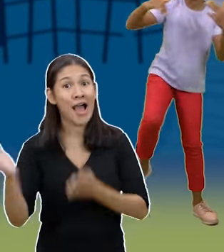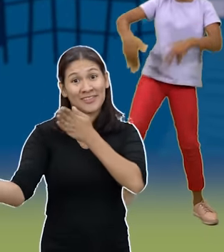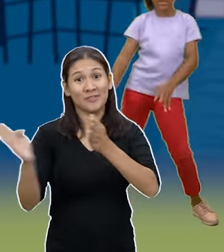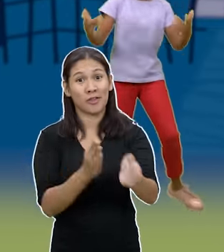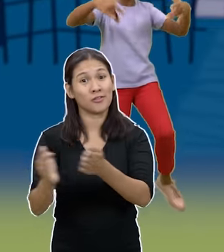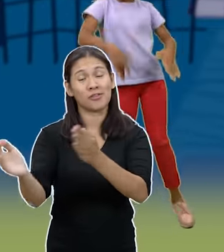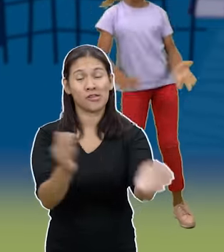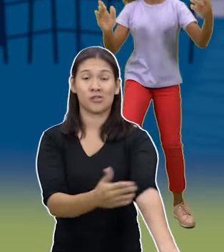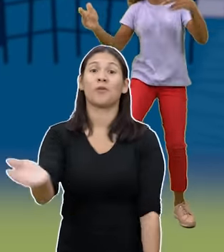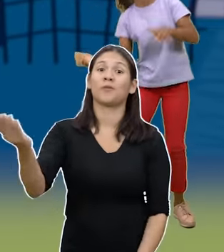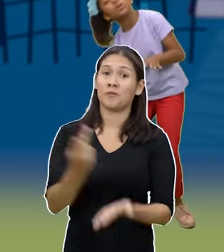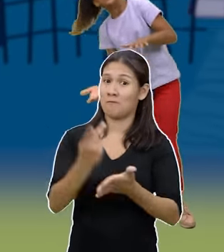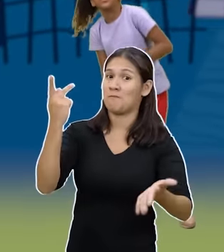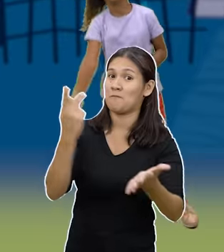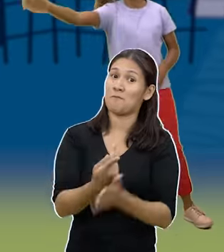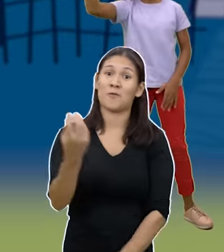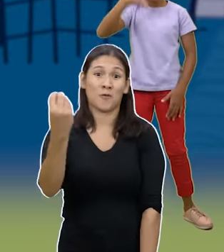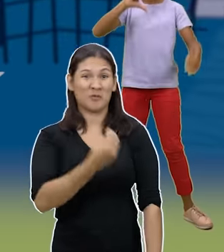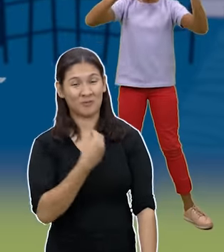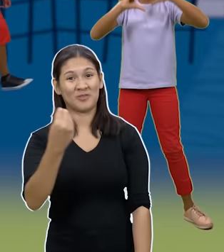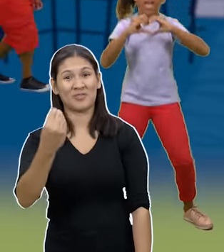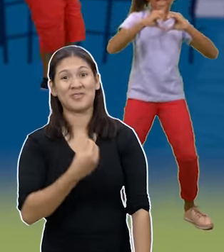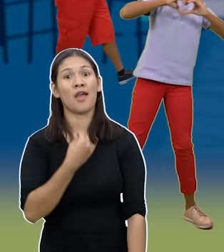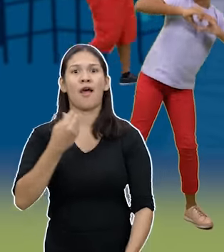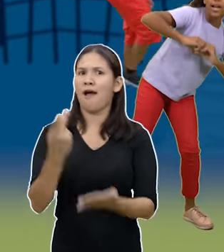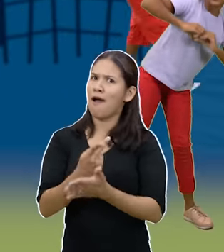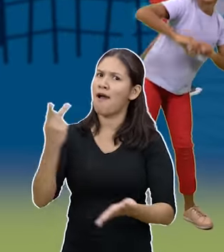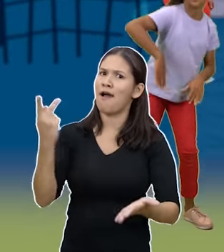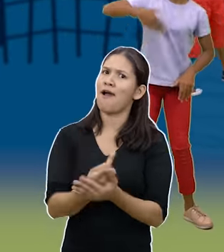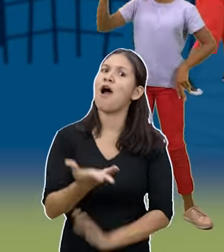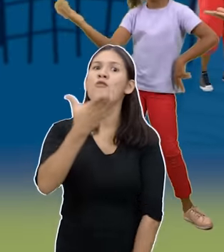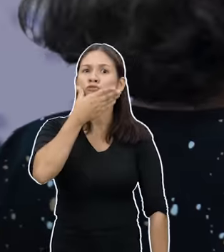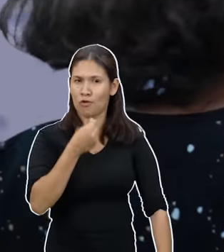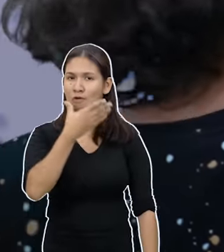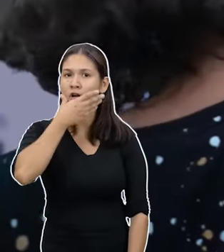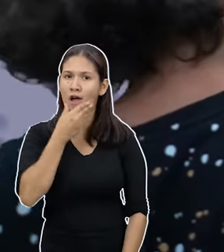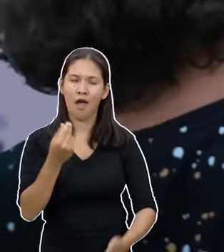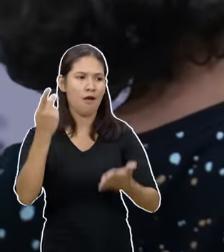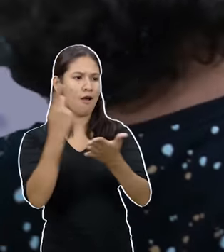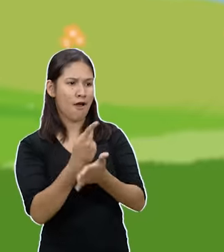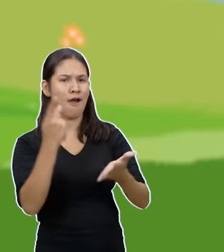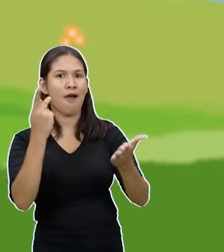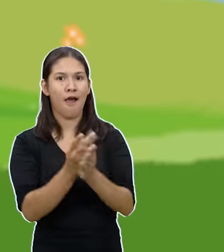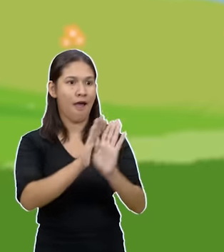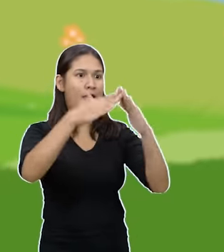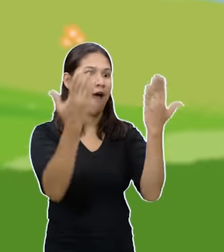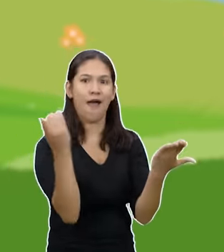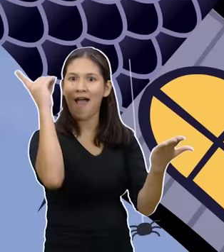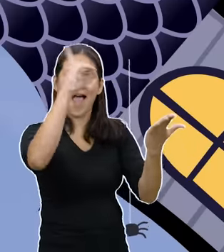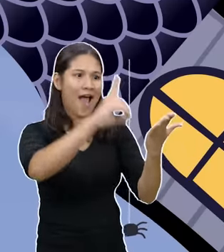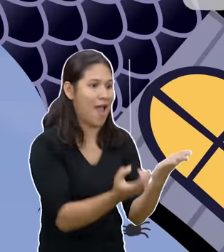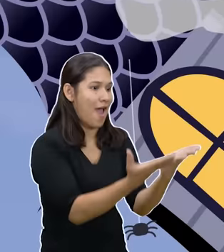torta, andava num caminho torto, sua vida era torta. O homenzinho torto